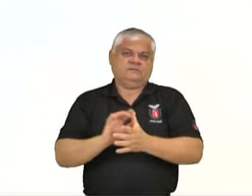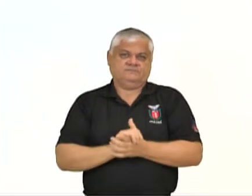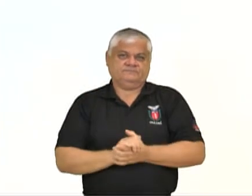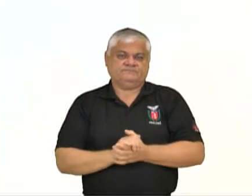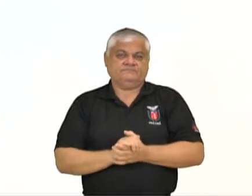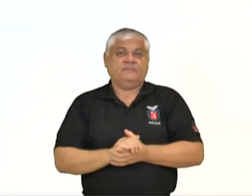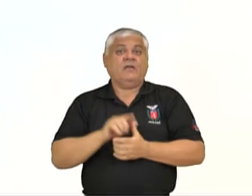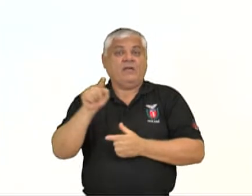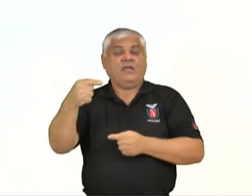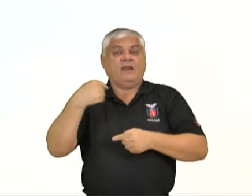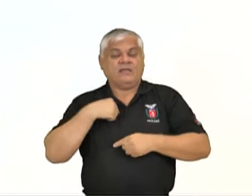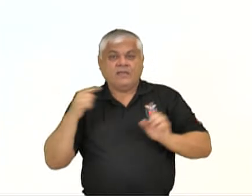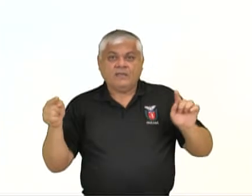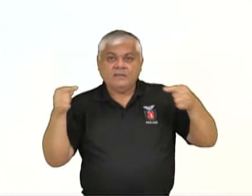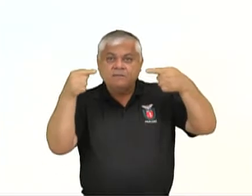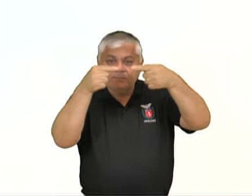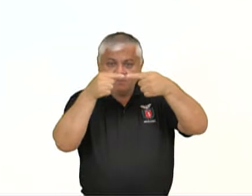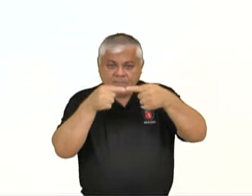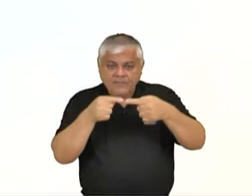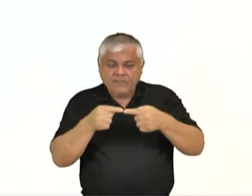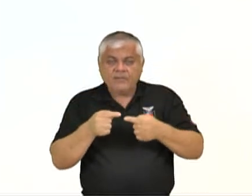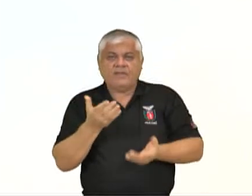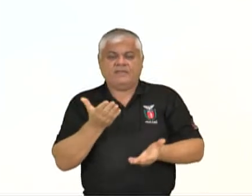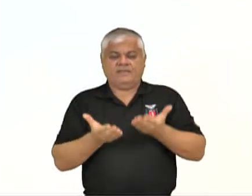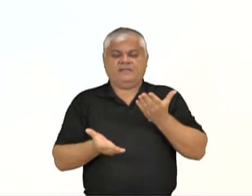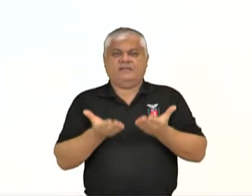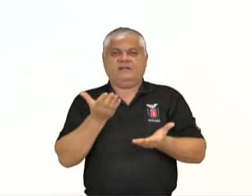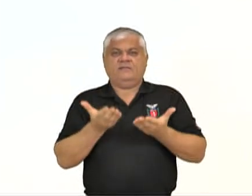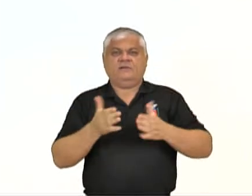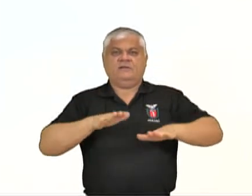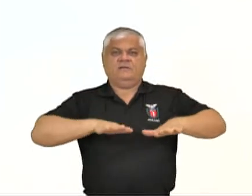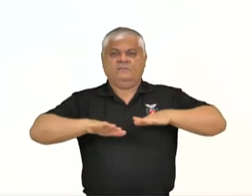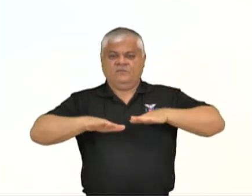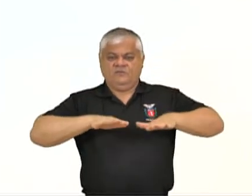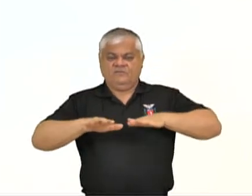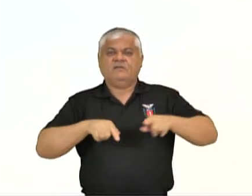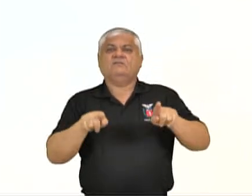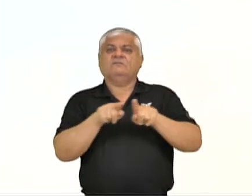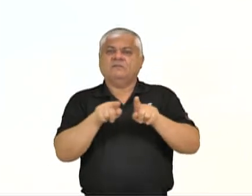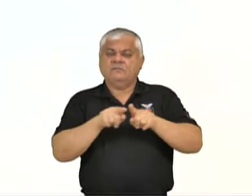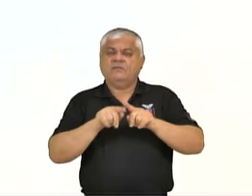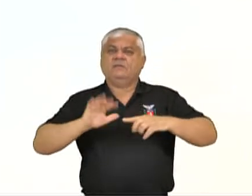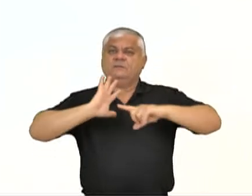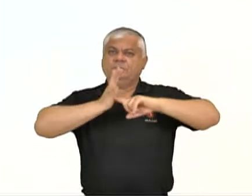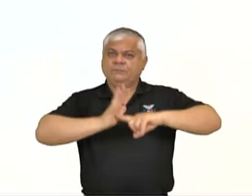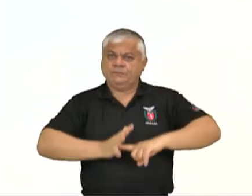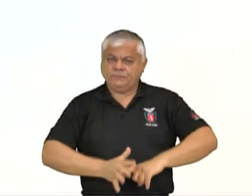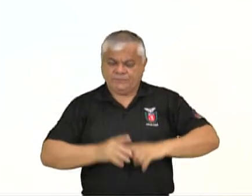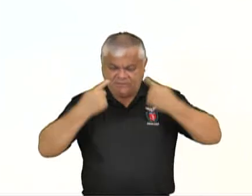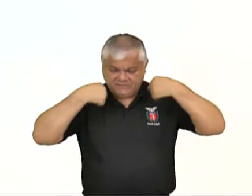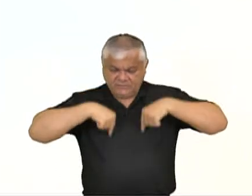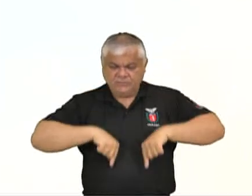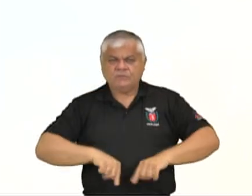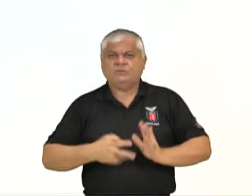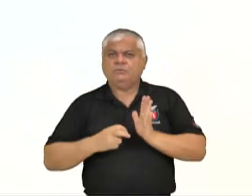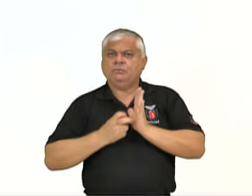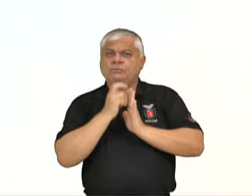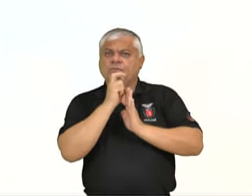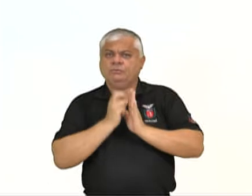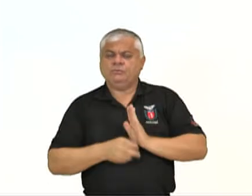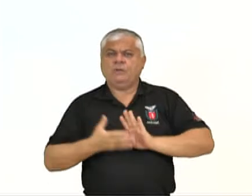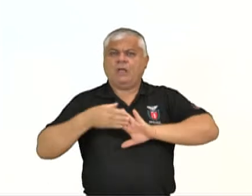busca harmonizar e equilibrar os movimentos, bem como o funcionamento do corpo, principalmente por meio